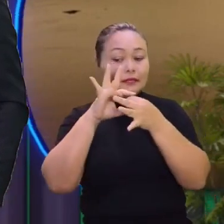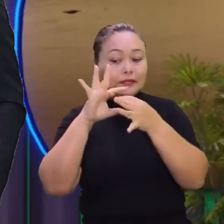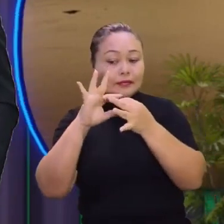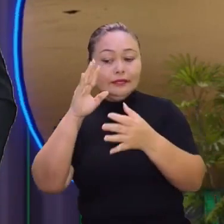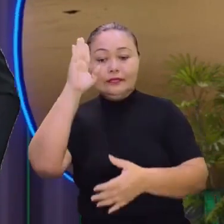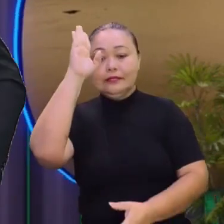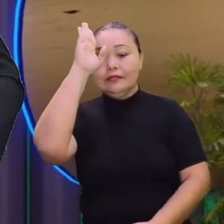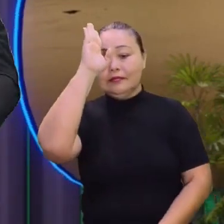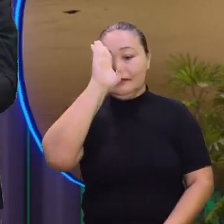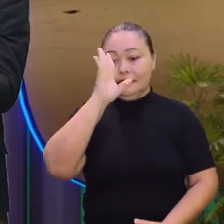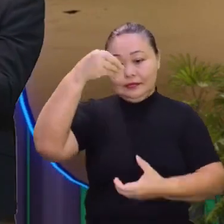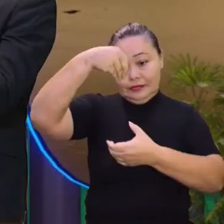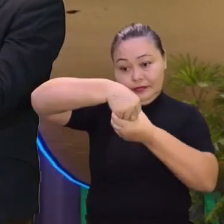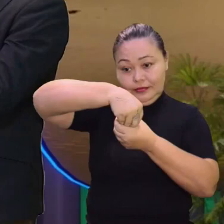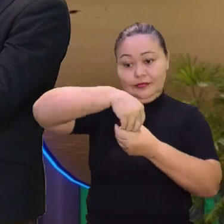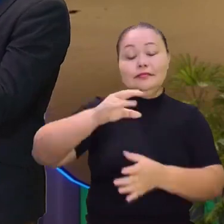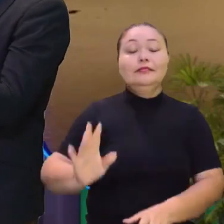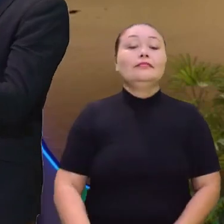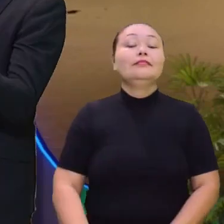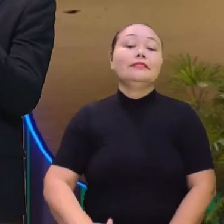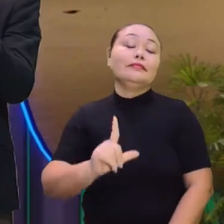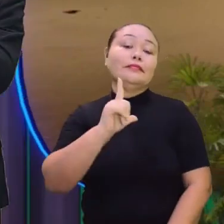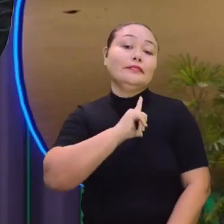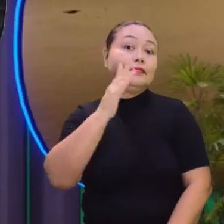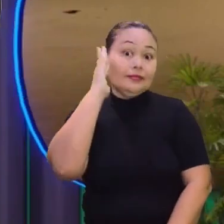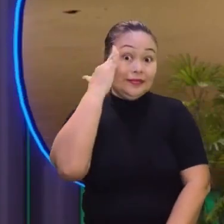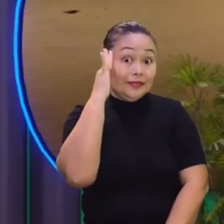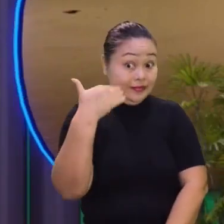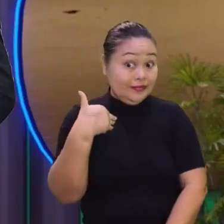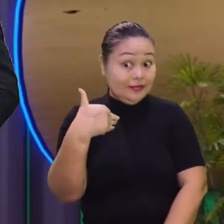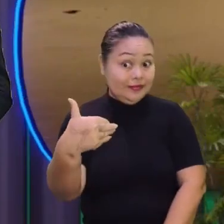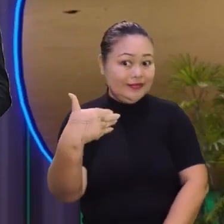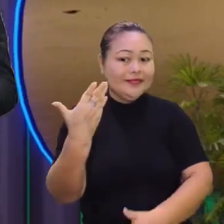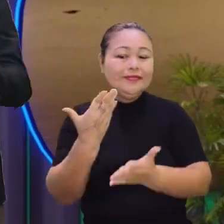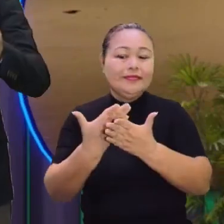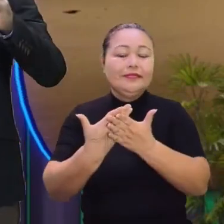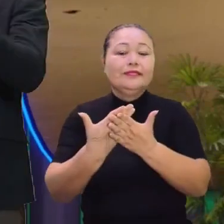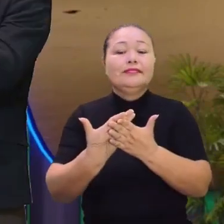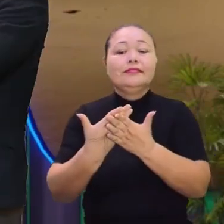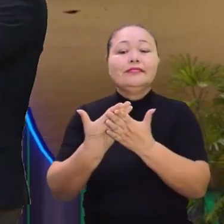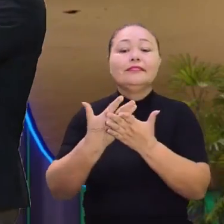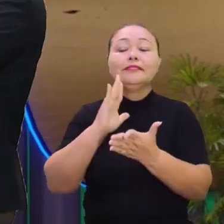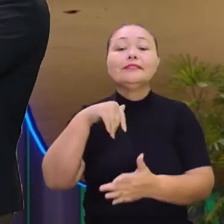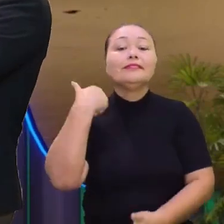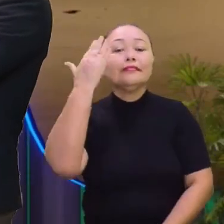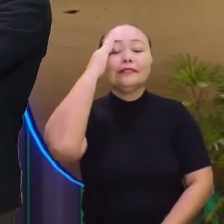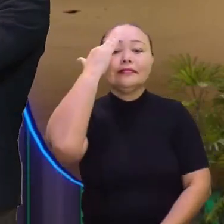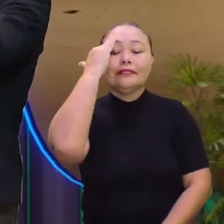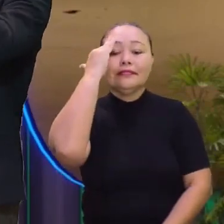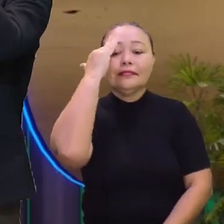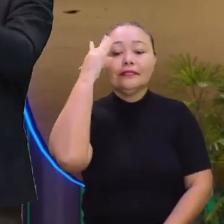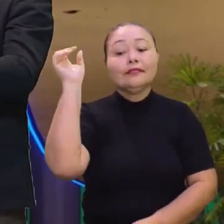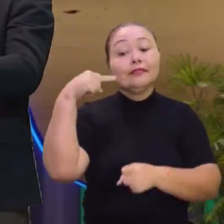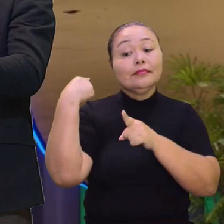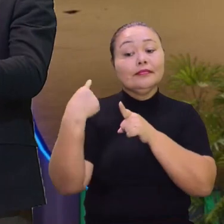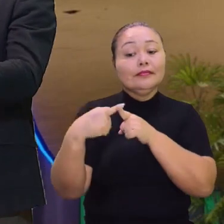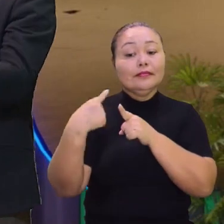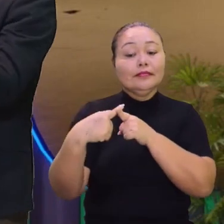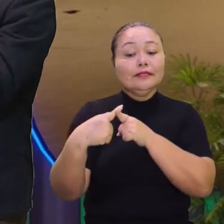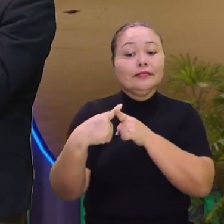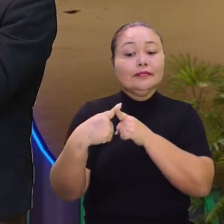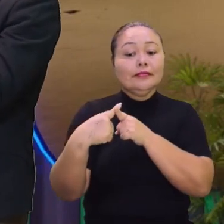É porque, para a gente entender, vamos lá, já começou a aula, né? Exatamente. Para a gente entender o